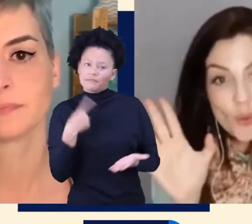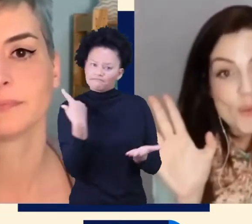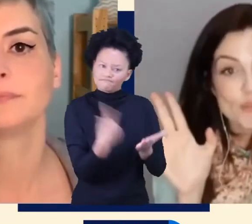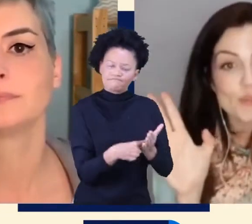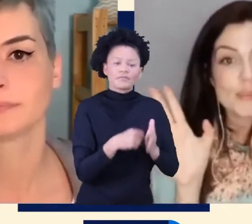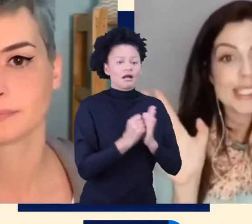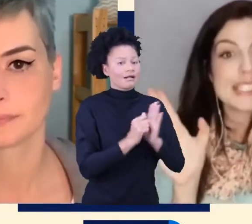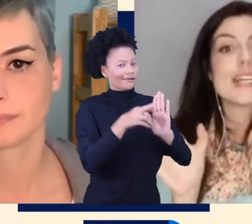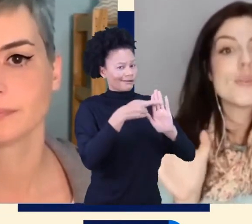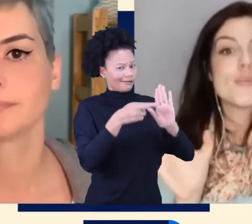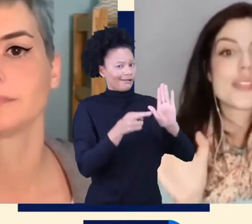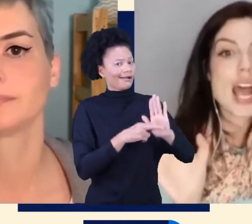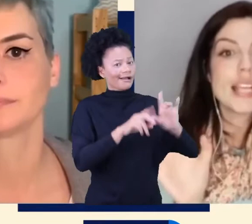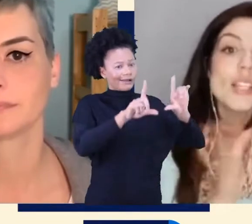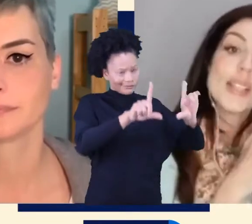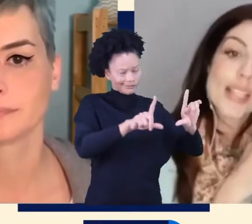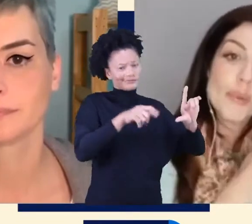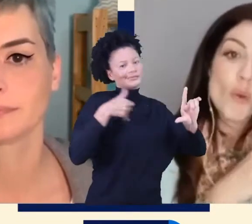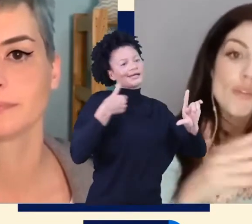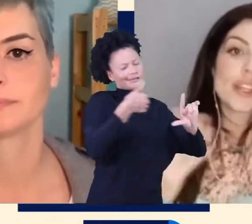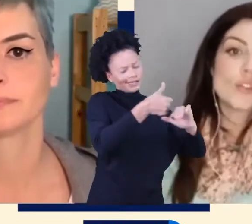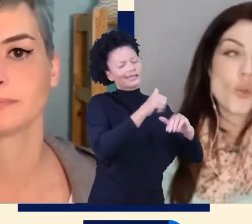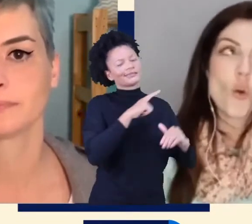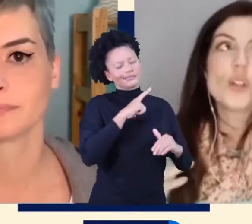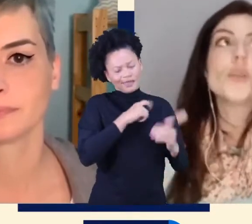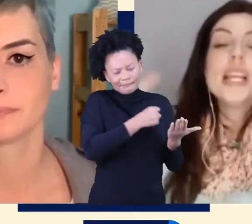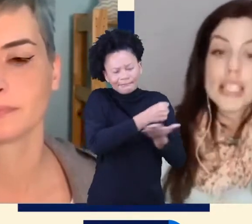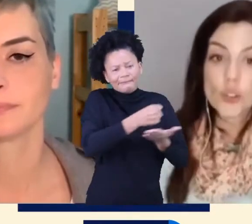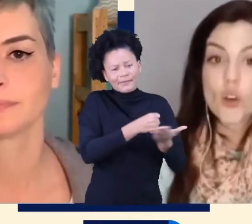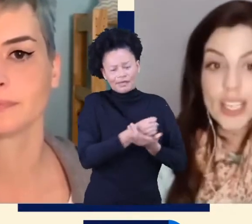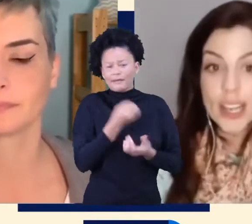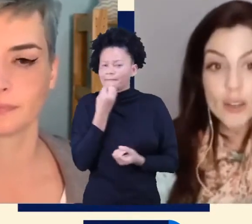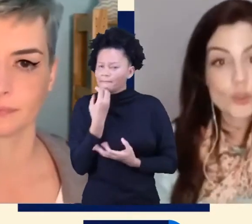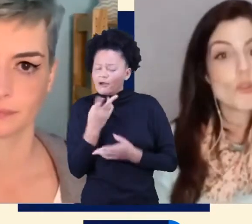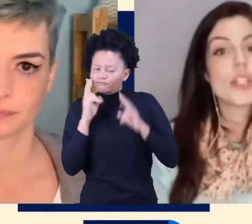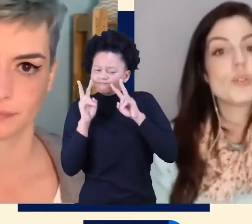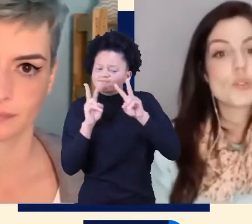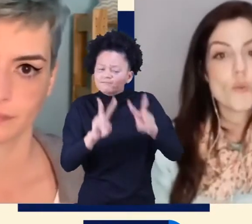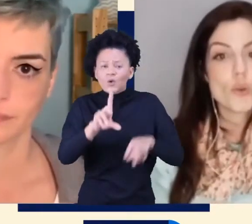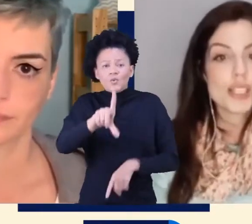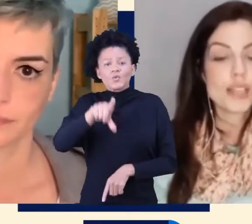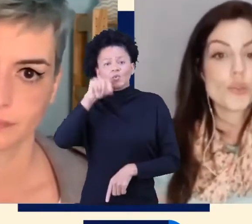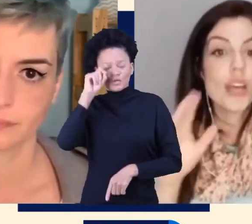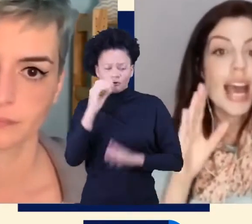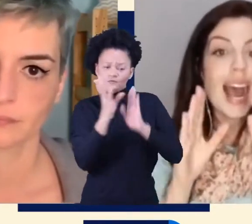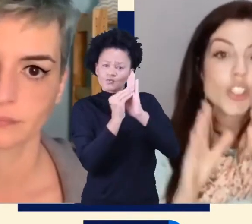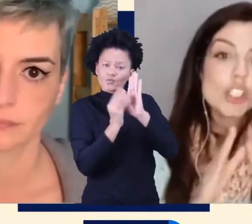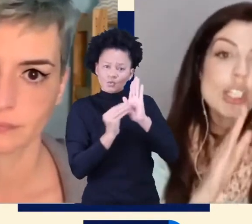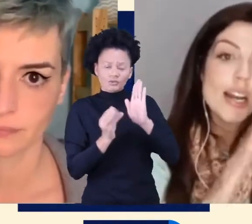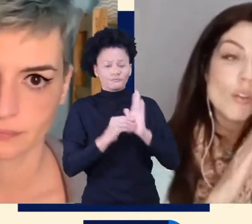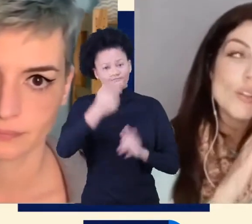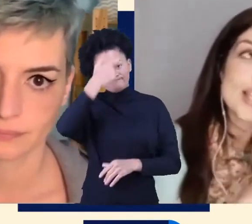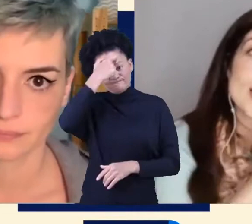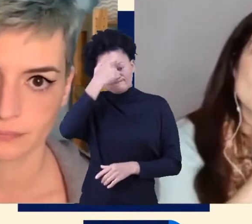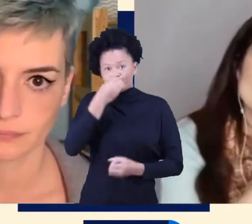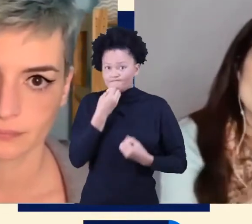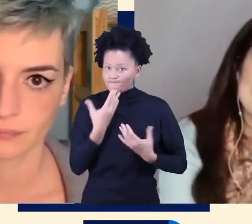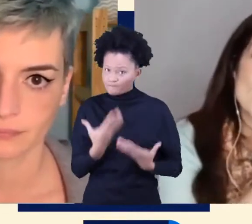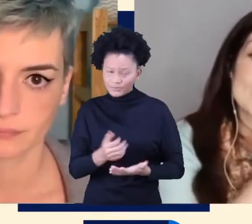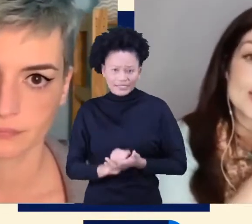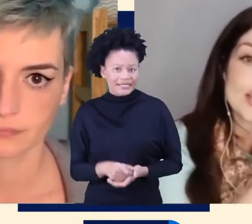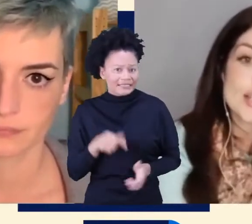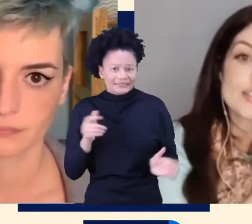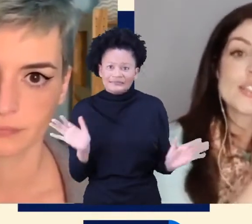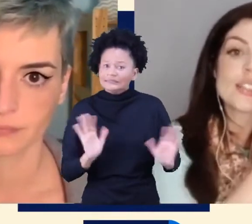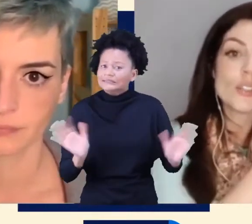porque tem alguma fundamentação, tá? Então é sempre bom ficar de olho e escolher os conteúdos com bom senso. A gente não consegue